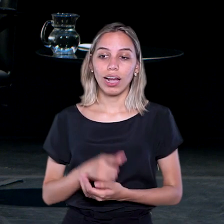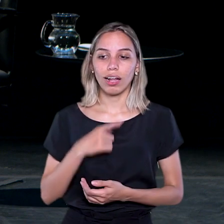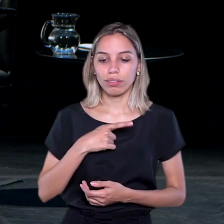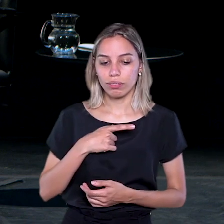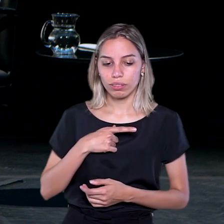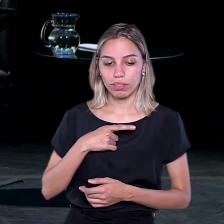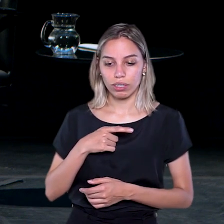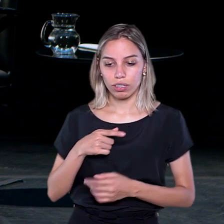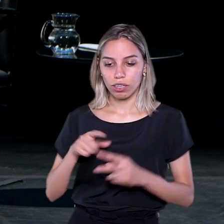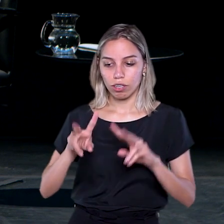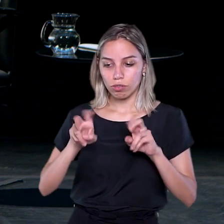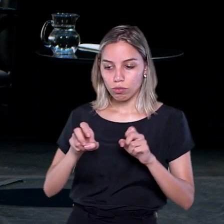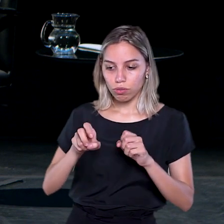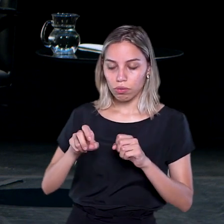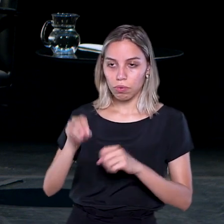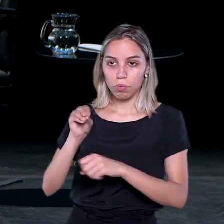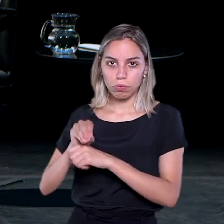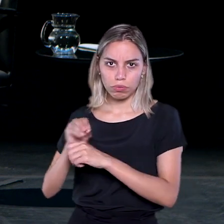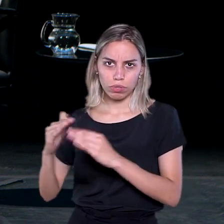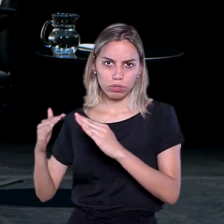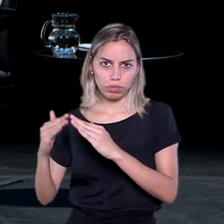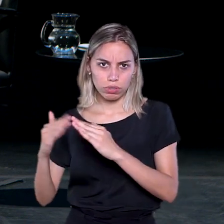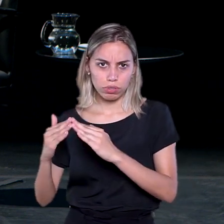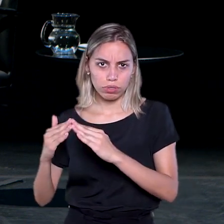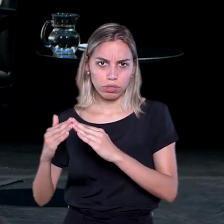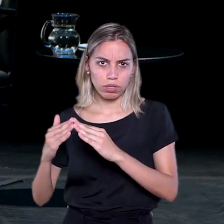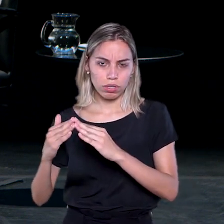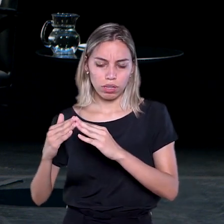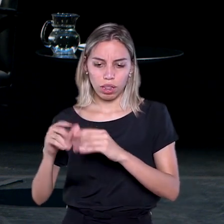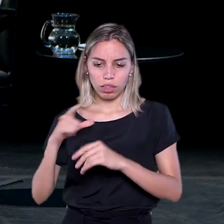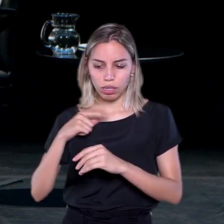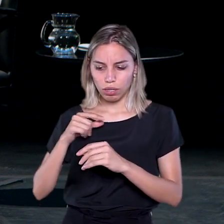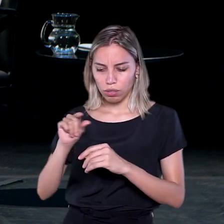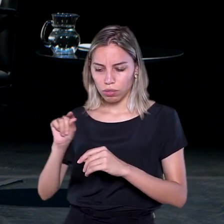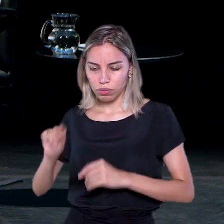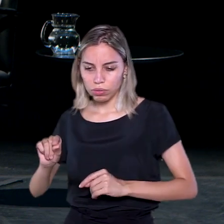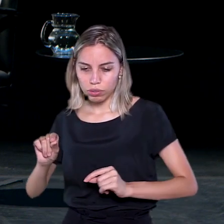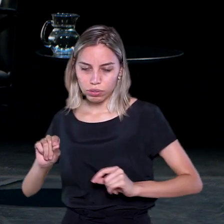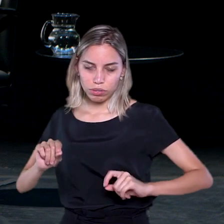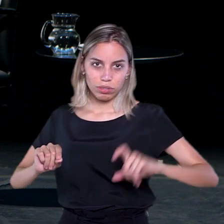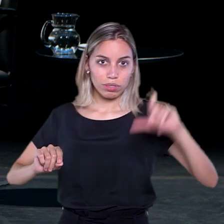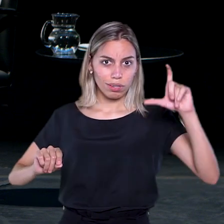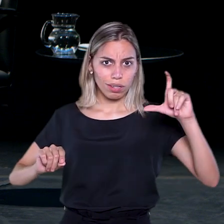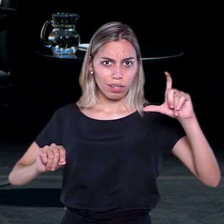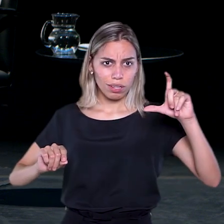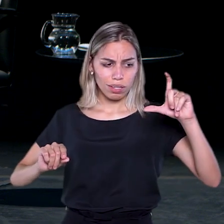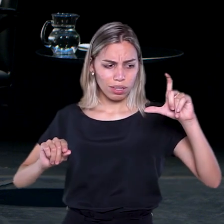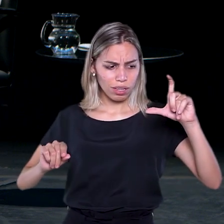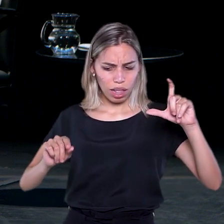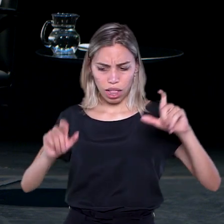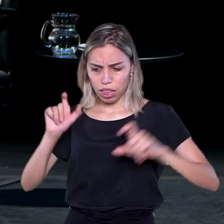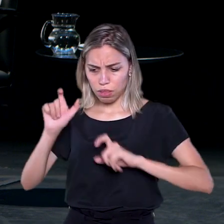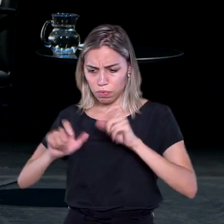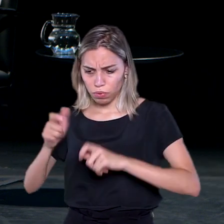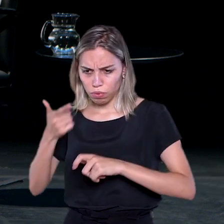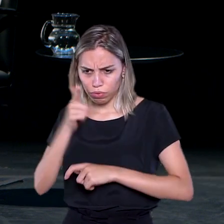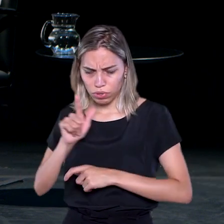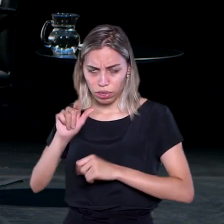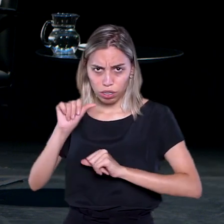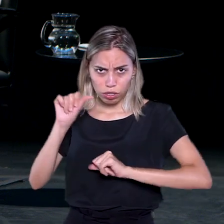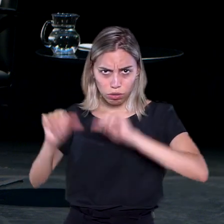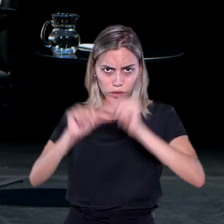verdade. A camada social é do micro ao macro. Sabe? Nem todo mundo vai estar em posição de fazer grandes